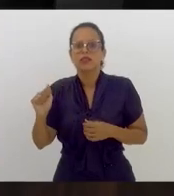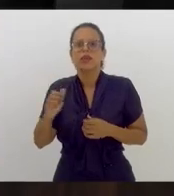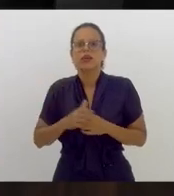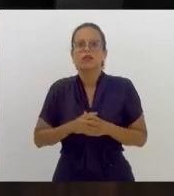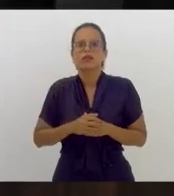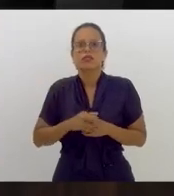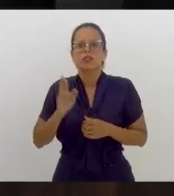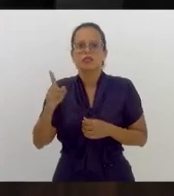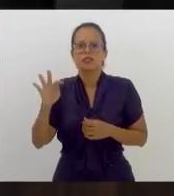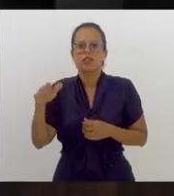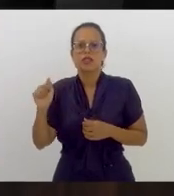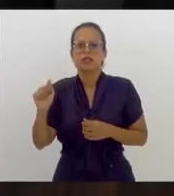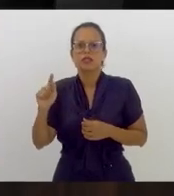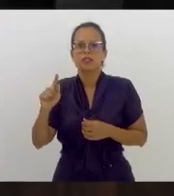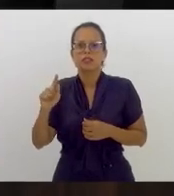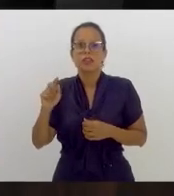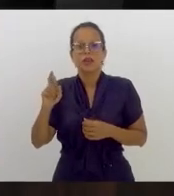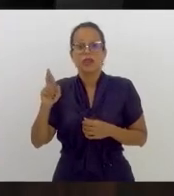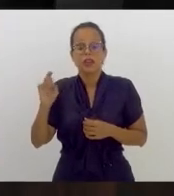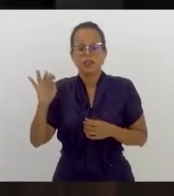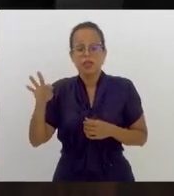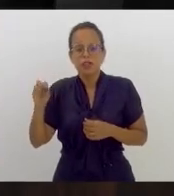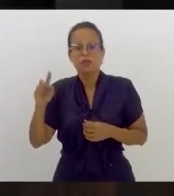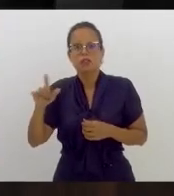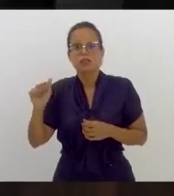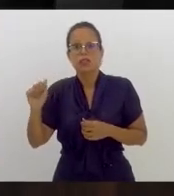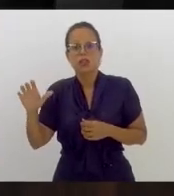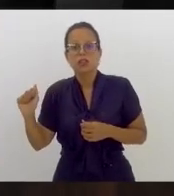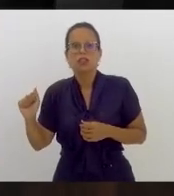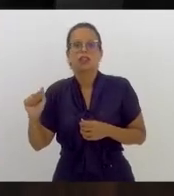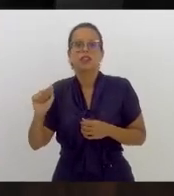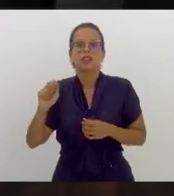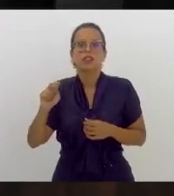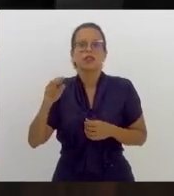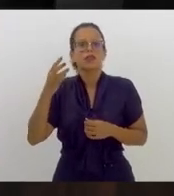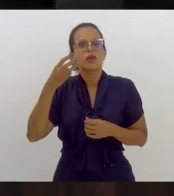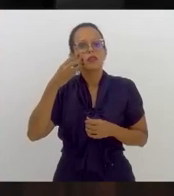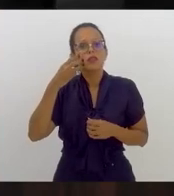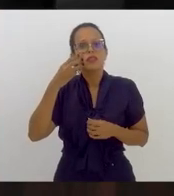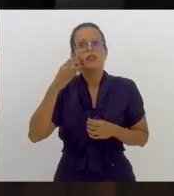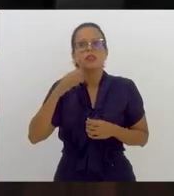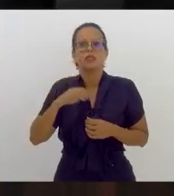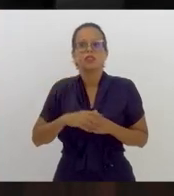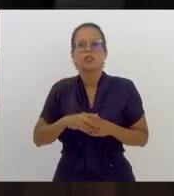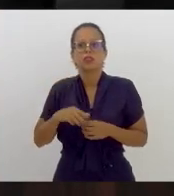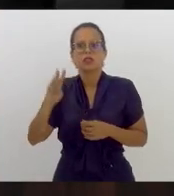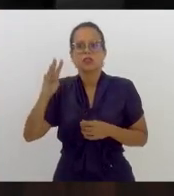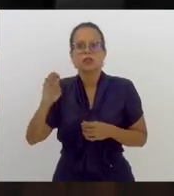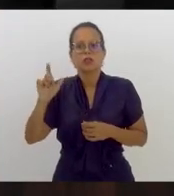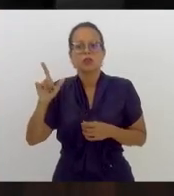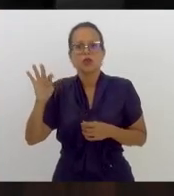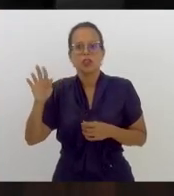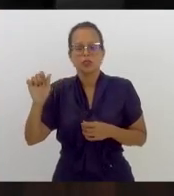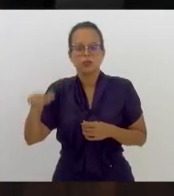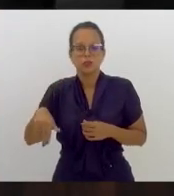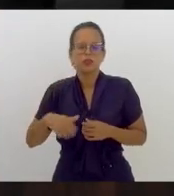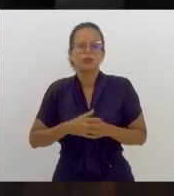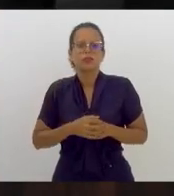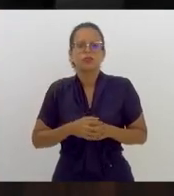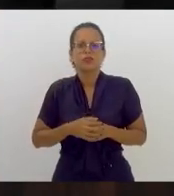Zaco, Renato Zaca, Valdeci da Saúde, Valdé Carneiro e Elton José. O presidente será proceder à segunda